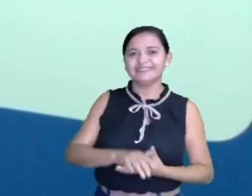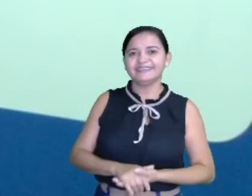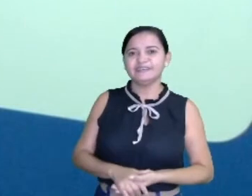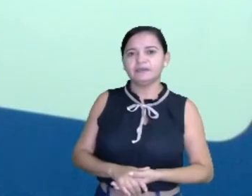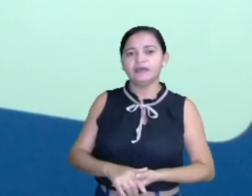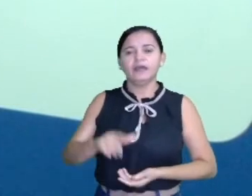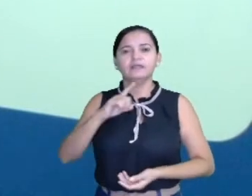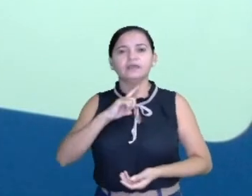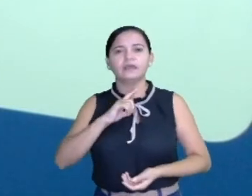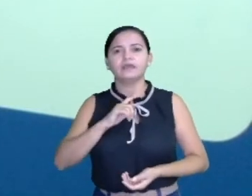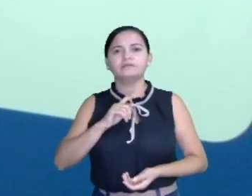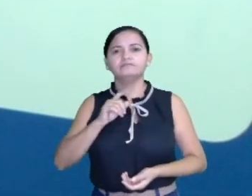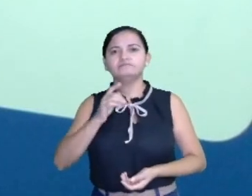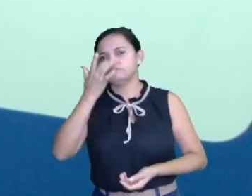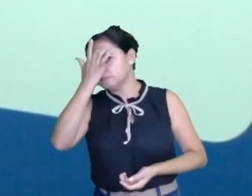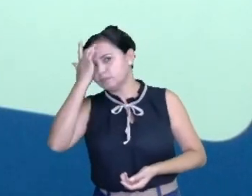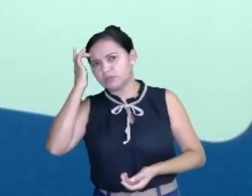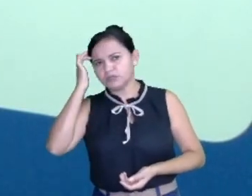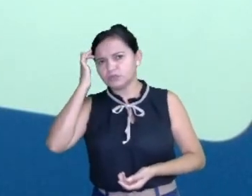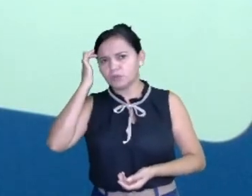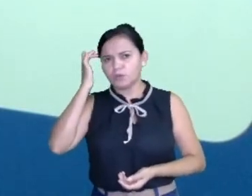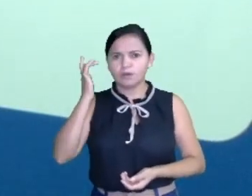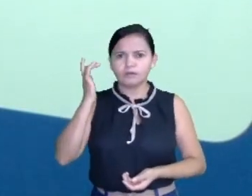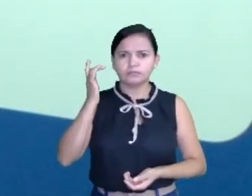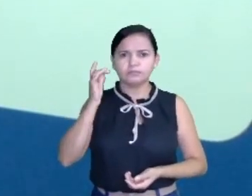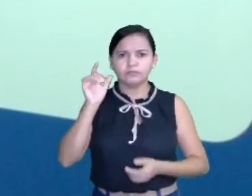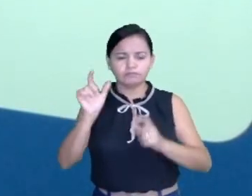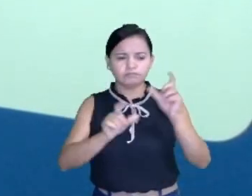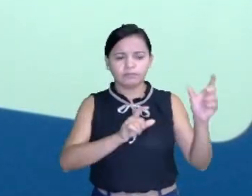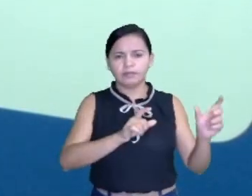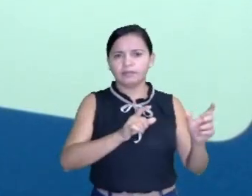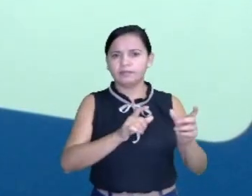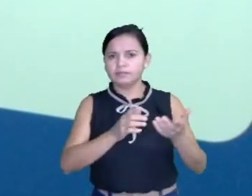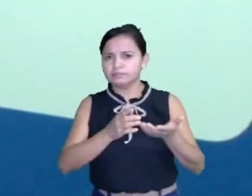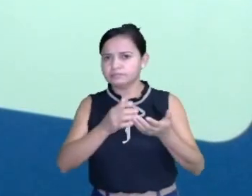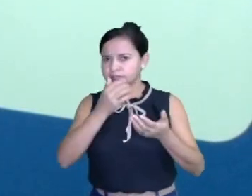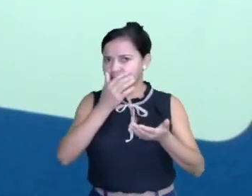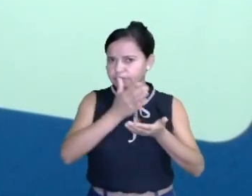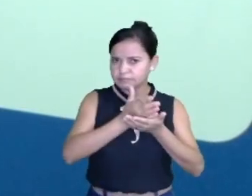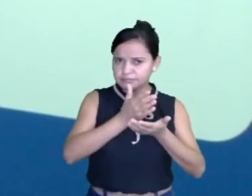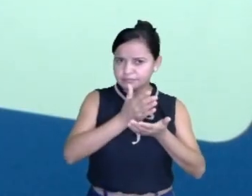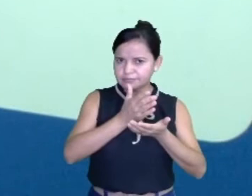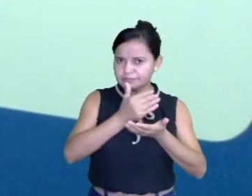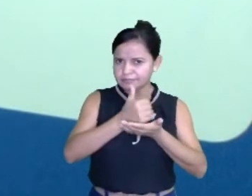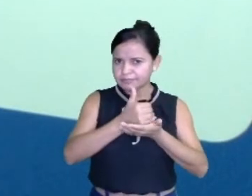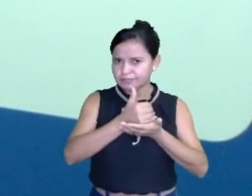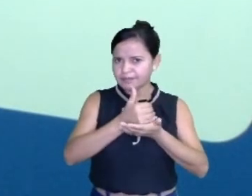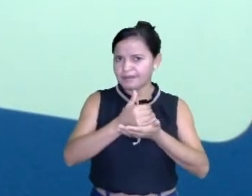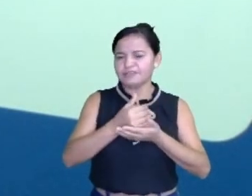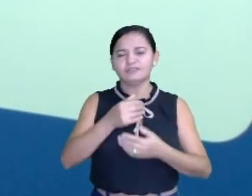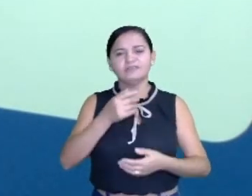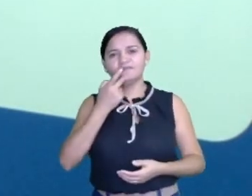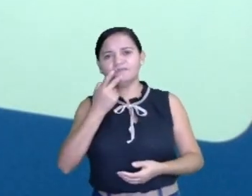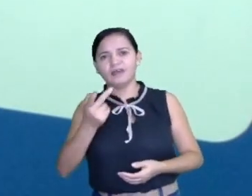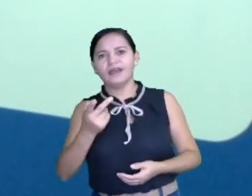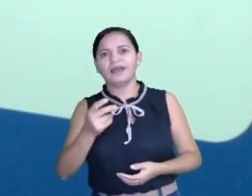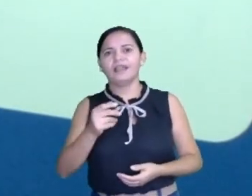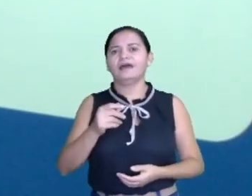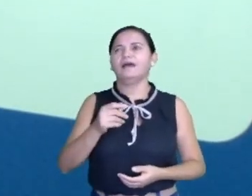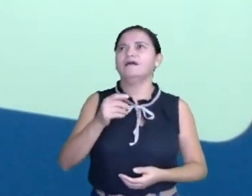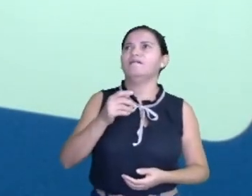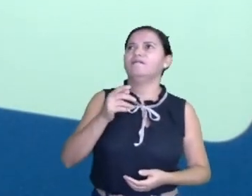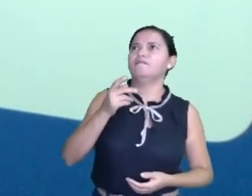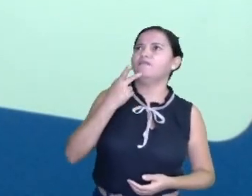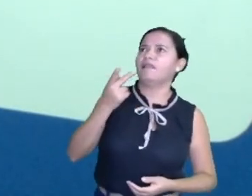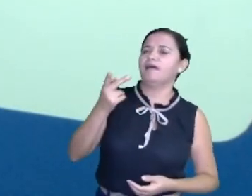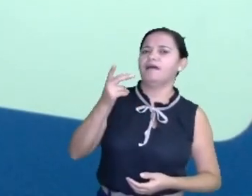indivíduo, individuum, que quer dizer não dividido. Interessante, né? E a gente usa indivíduo para falar, né, de uma pessoa, de